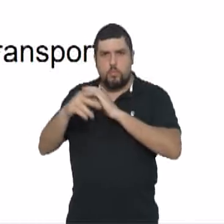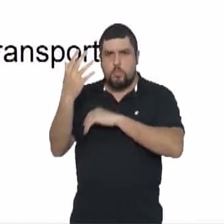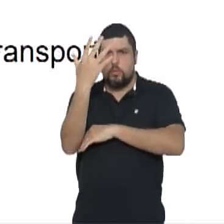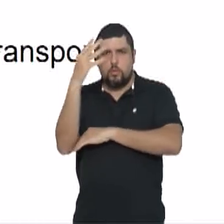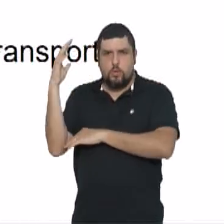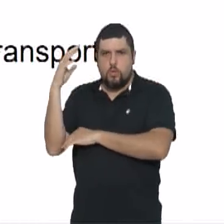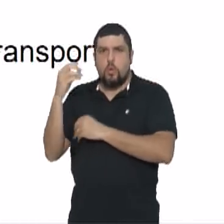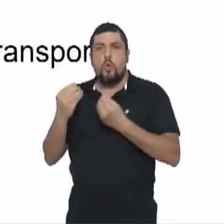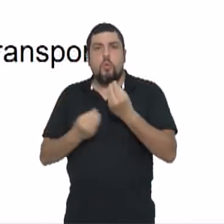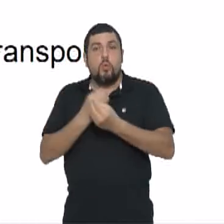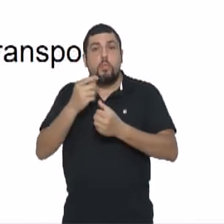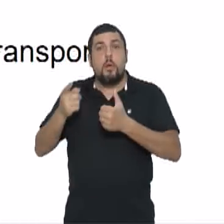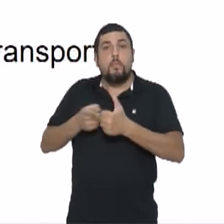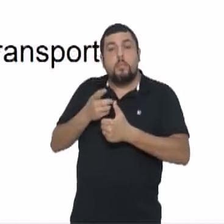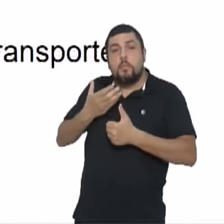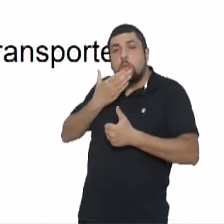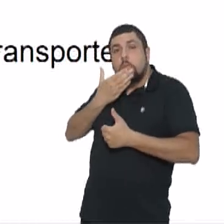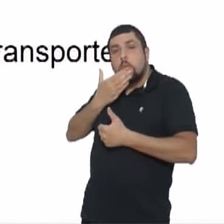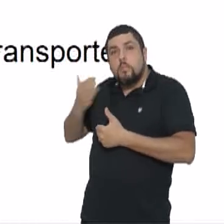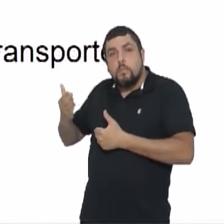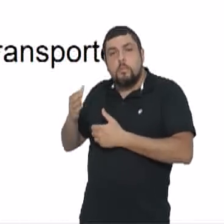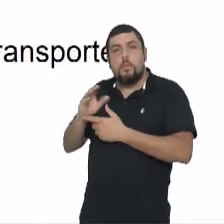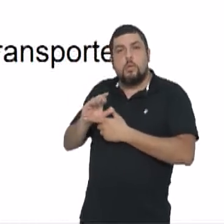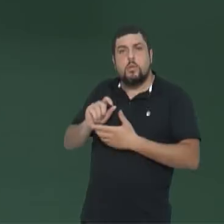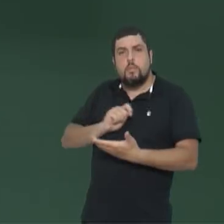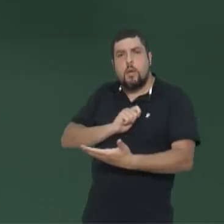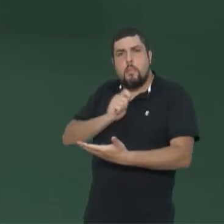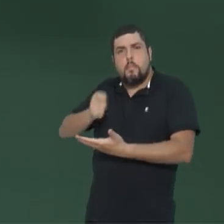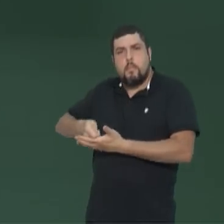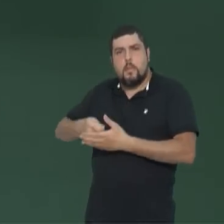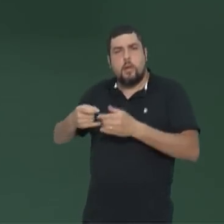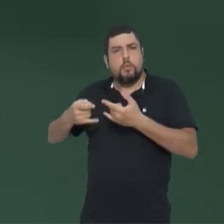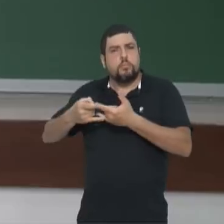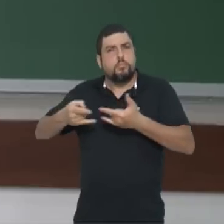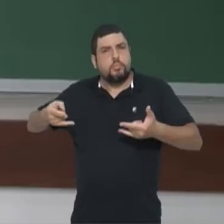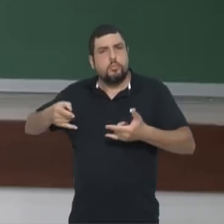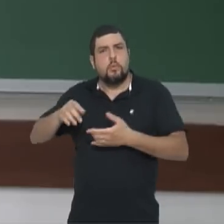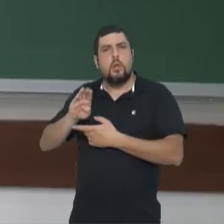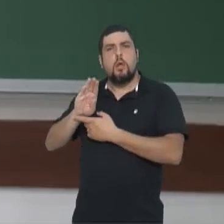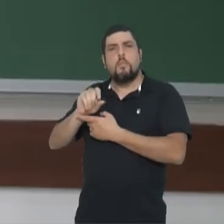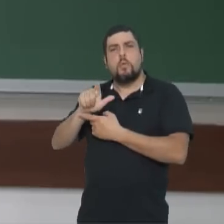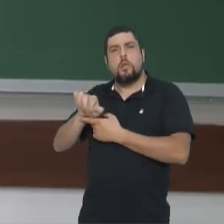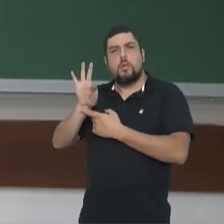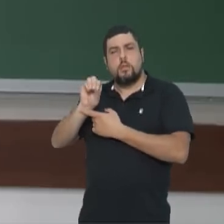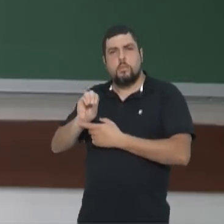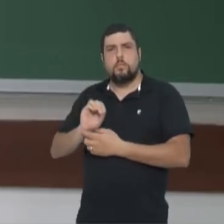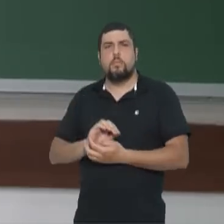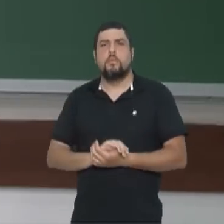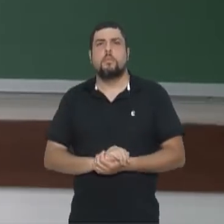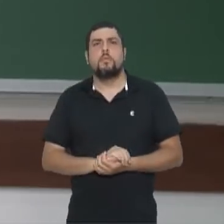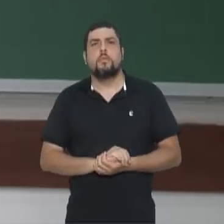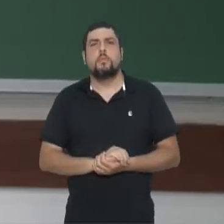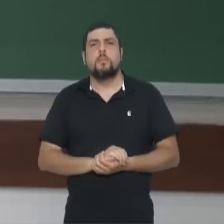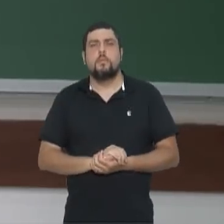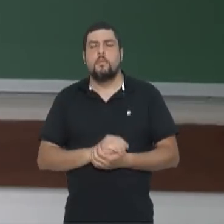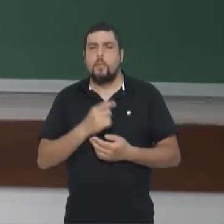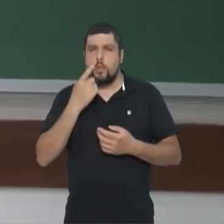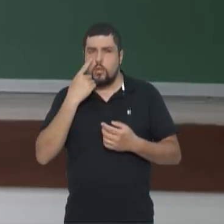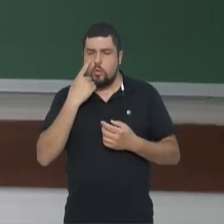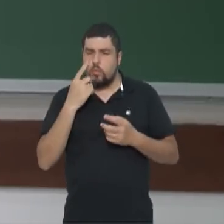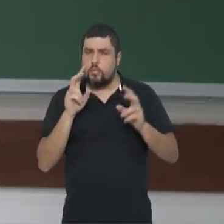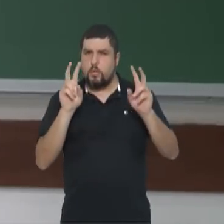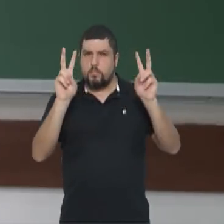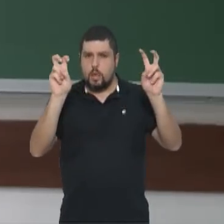mediante autorização de transporte e pagamento de boleto. Opa! Talvez esse subtítulo